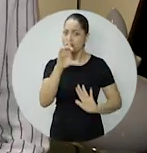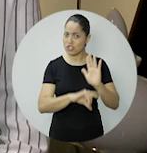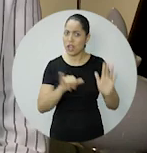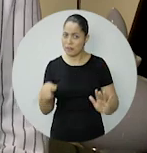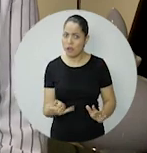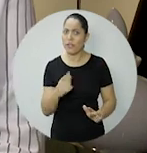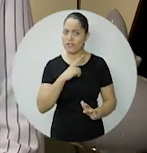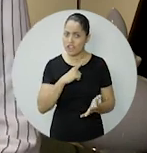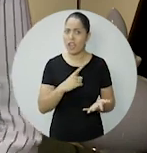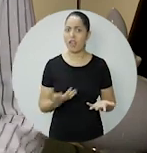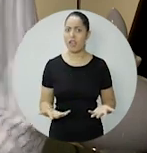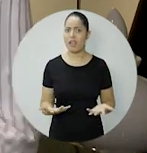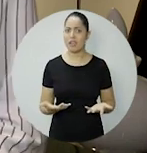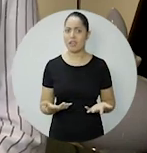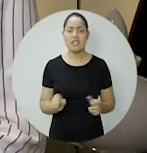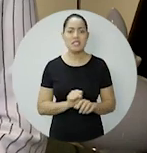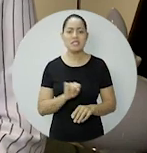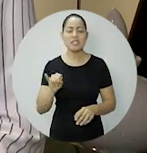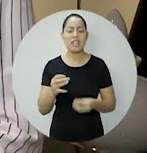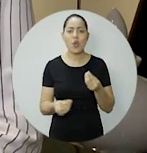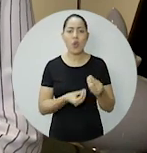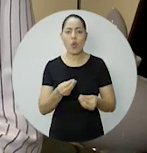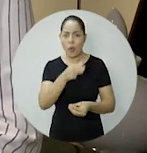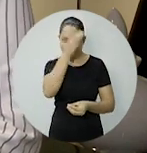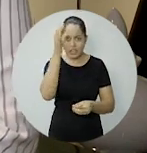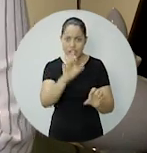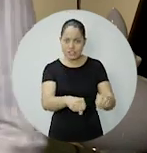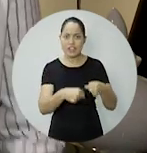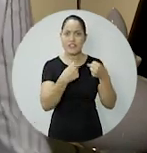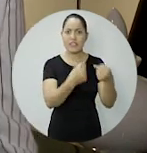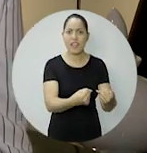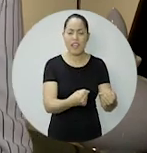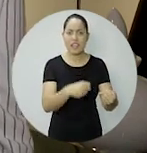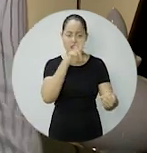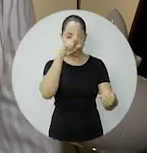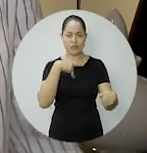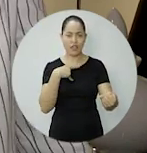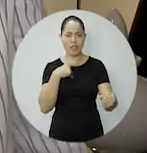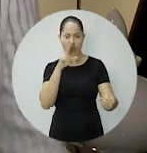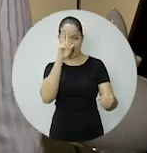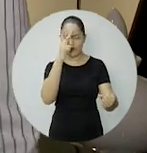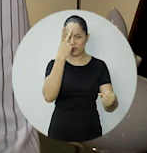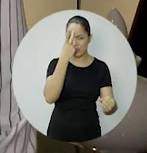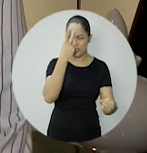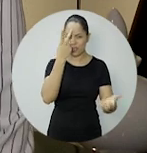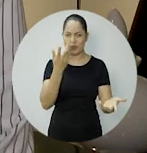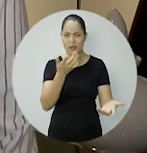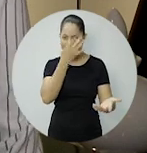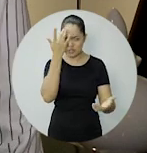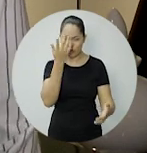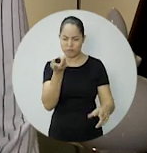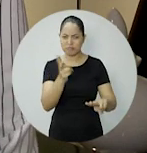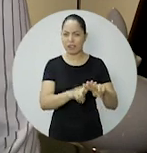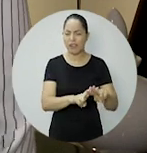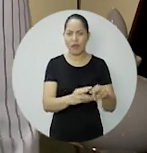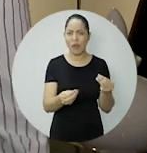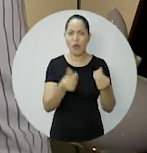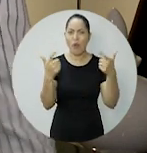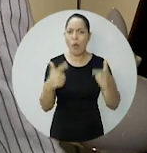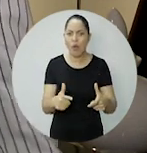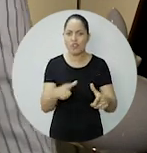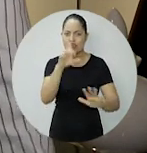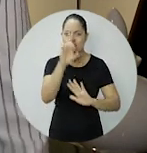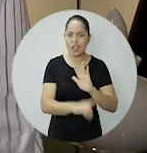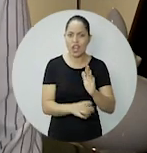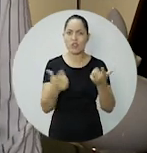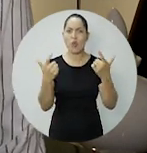minhas prerrogativas. Se a gente não puder defender o cliente e for confundido com o cliente, acabou o Estado Democrático de Direito, não